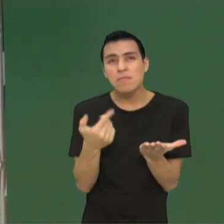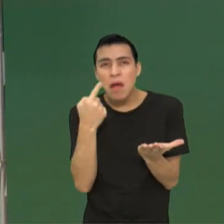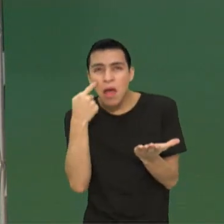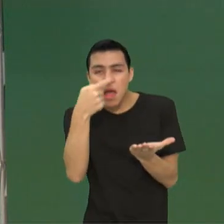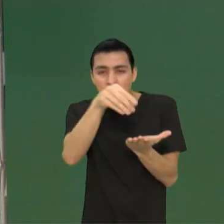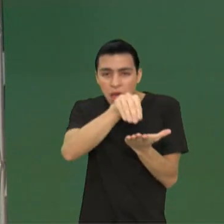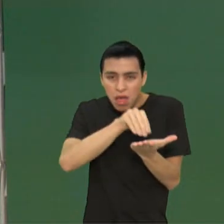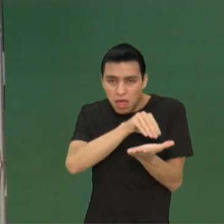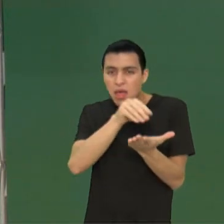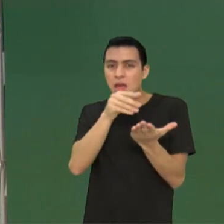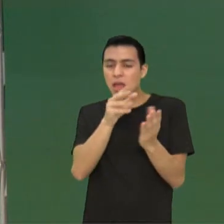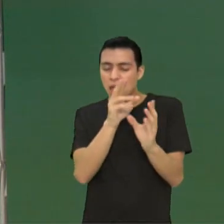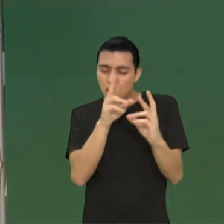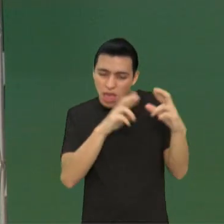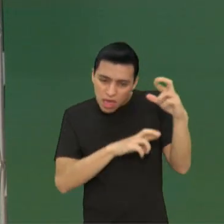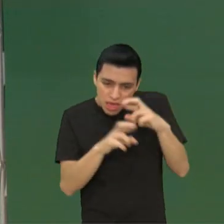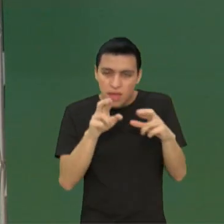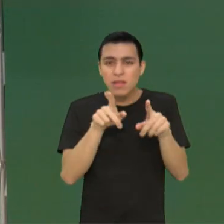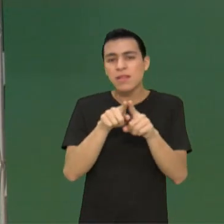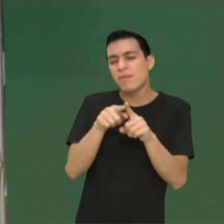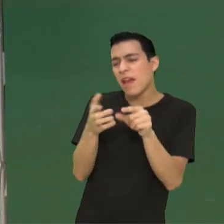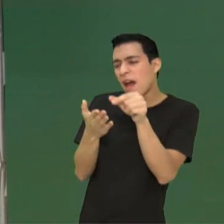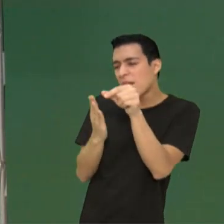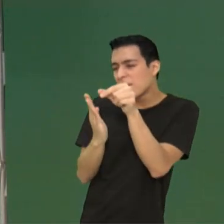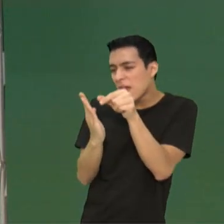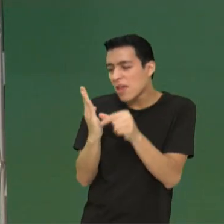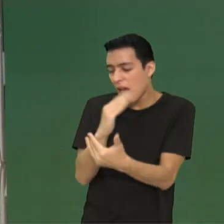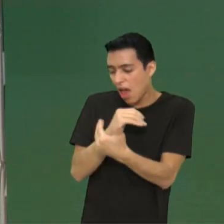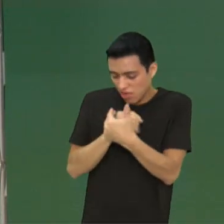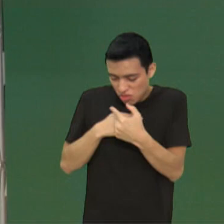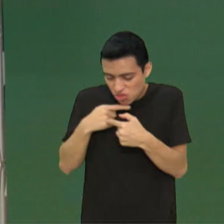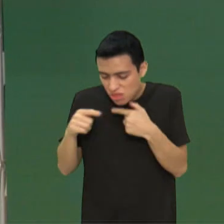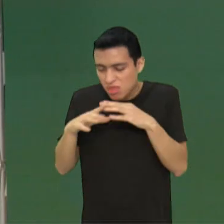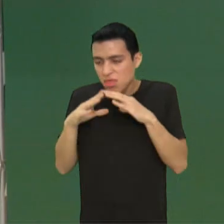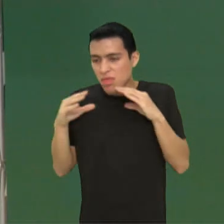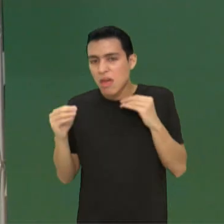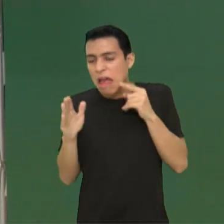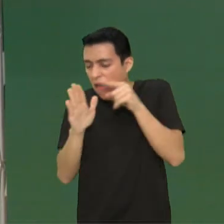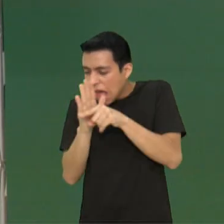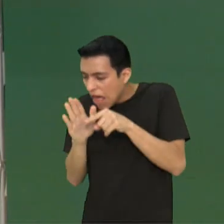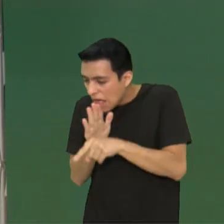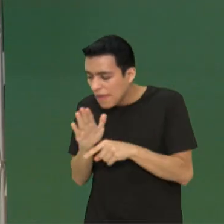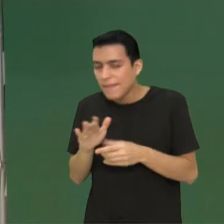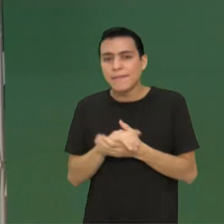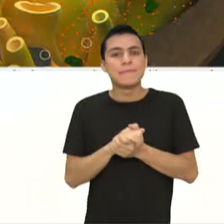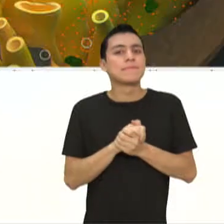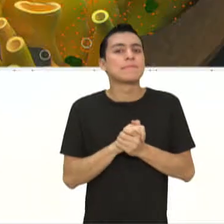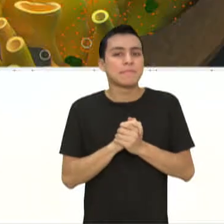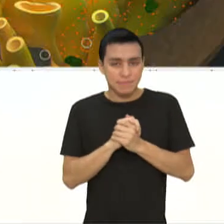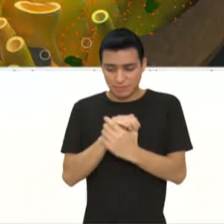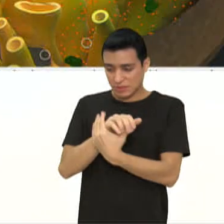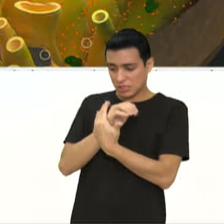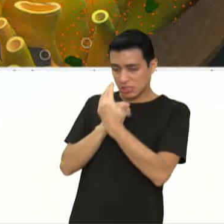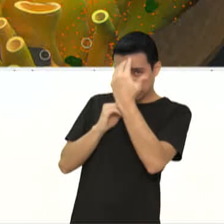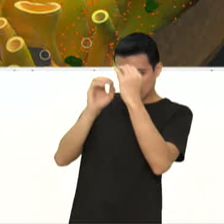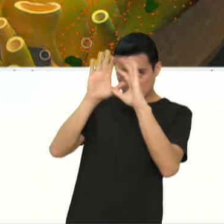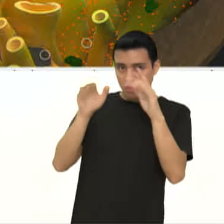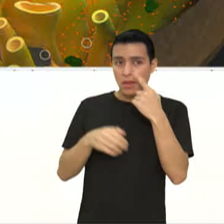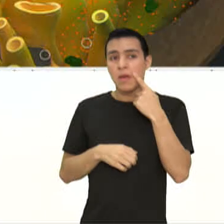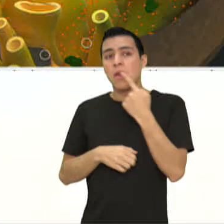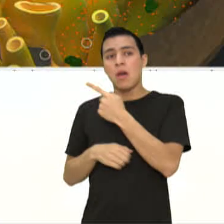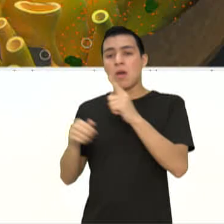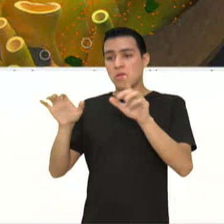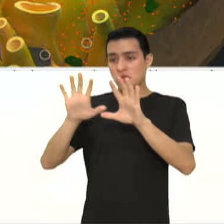e utilizar os aplicativos, demais meios para tirar dúvidas. Objetivo de sempre, hein? Ali no canto a imagem de uma célula tridimensional.